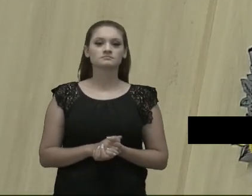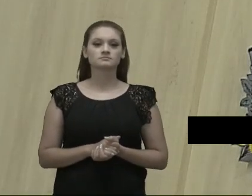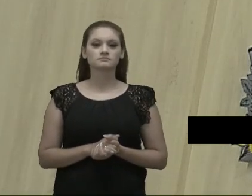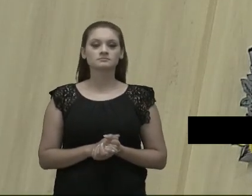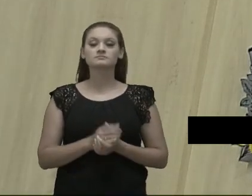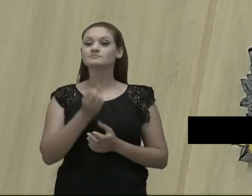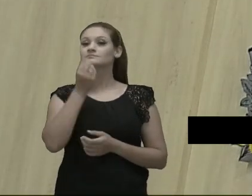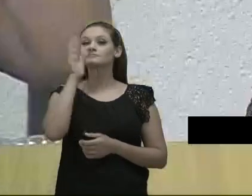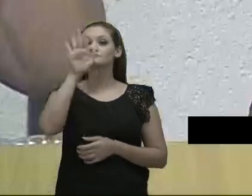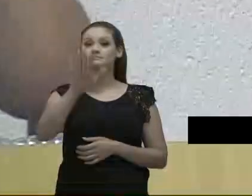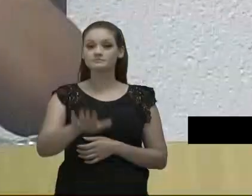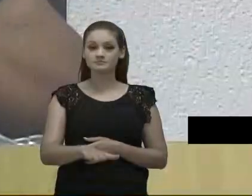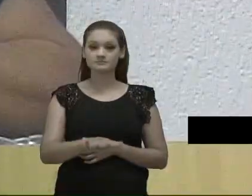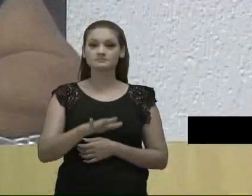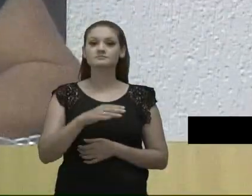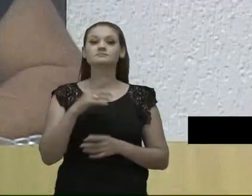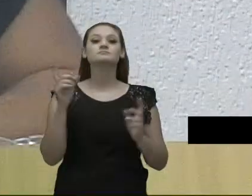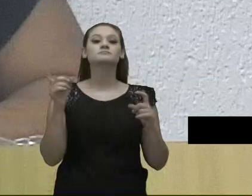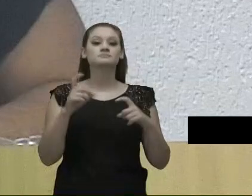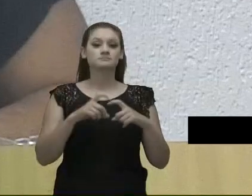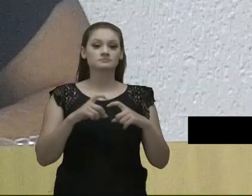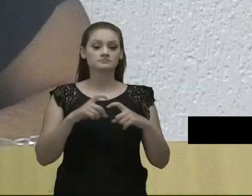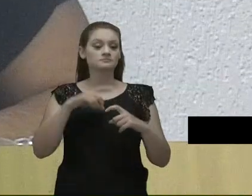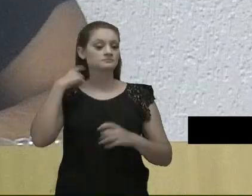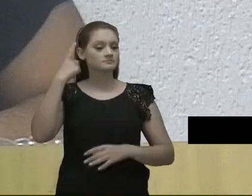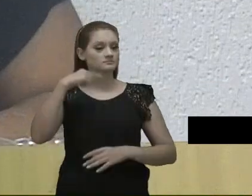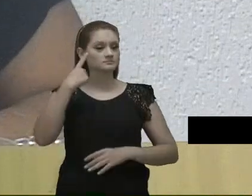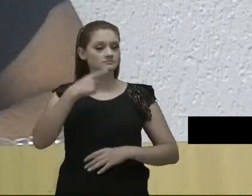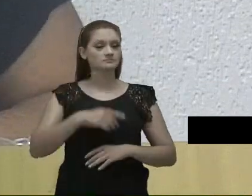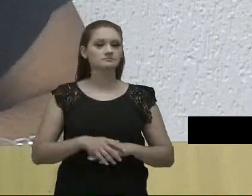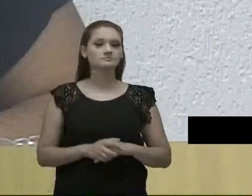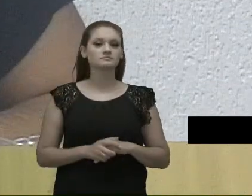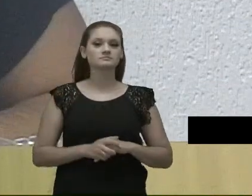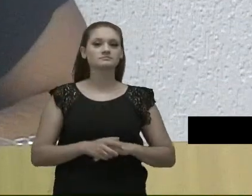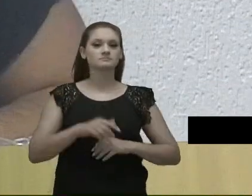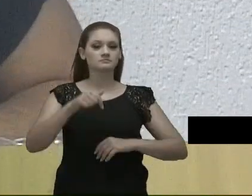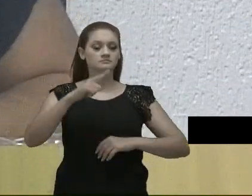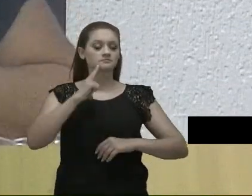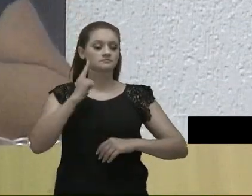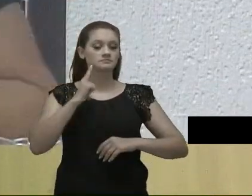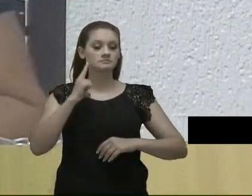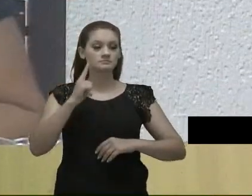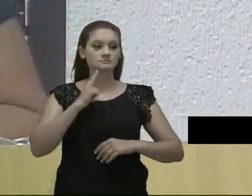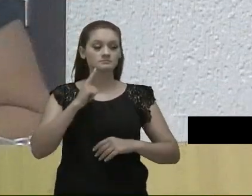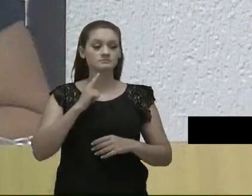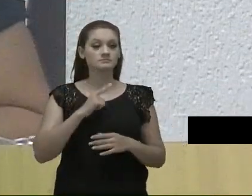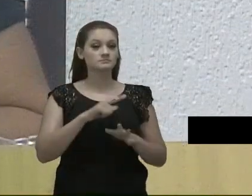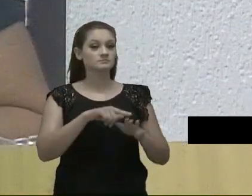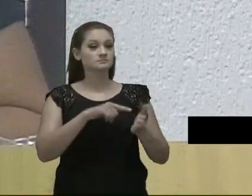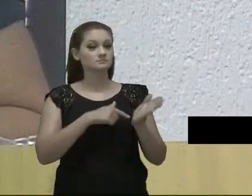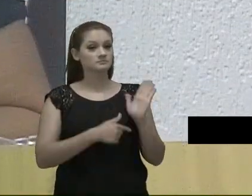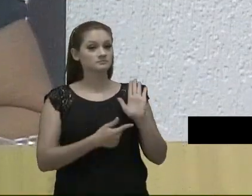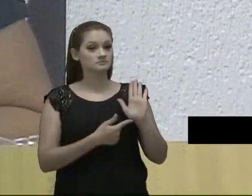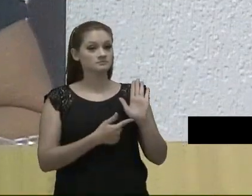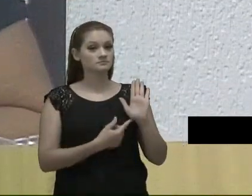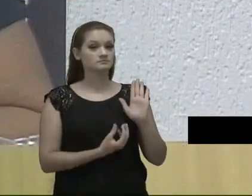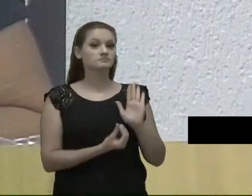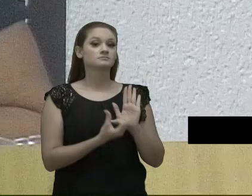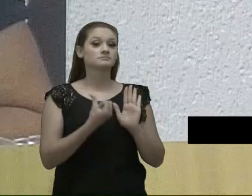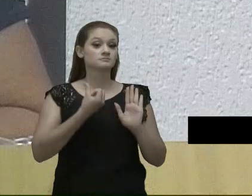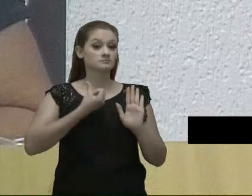Boa tarde, Jefferson, doutores. Boa tarde. Eu tenho aqui o termo de referência e aí colocam números para